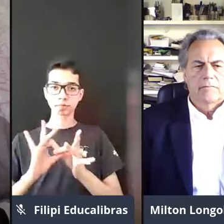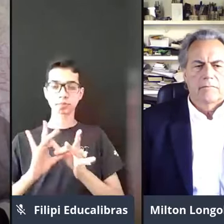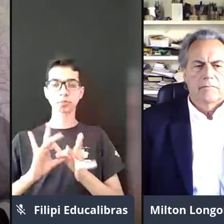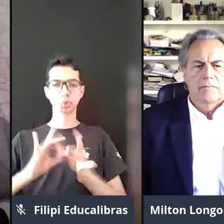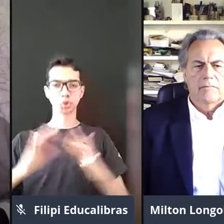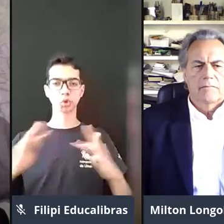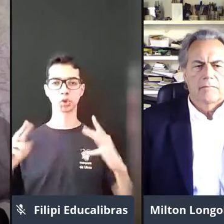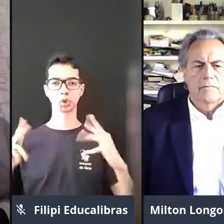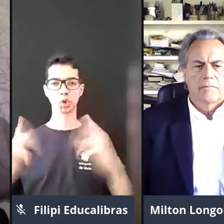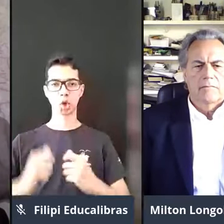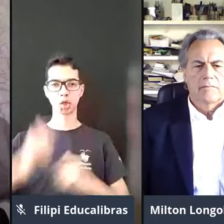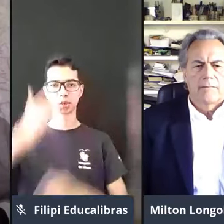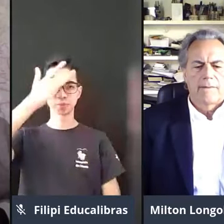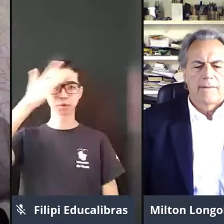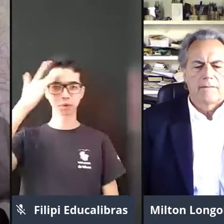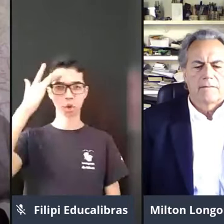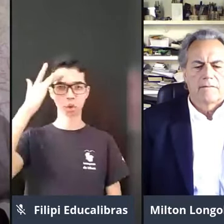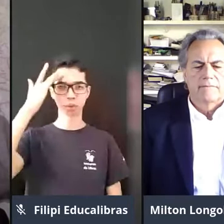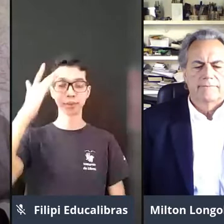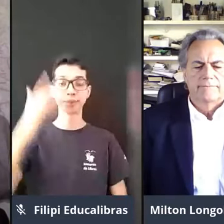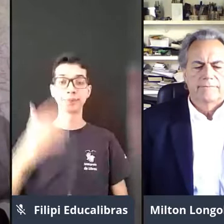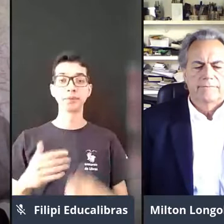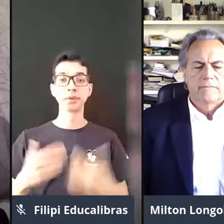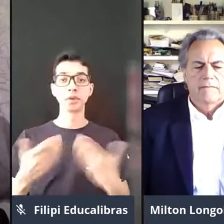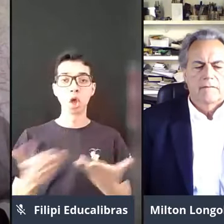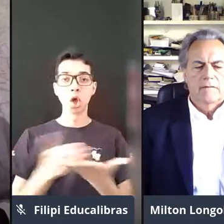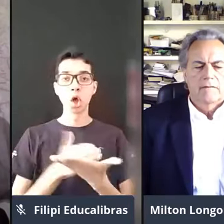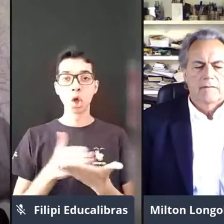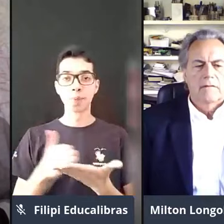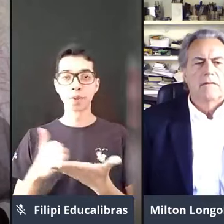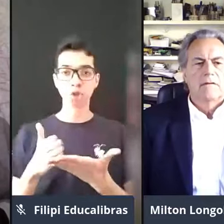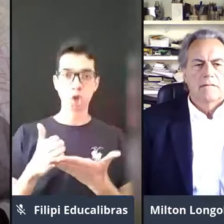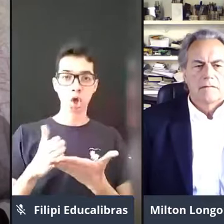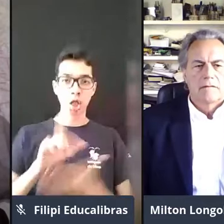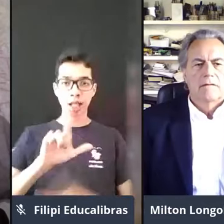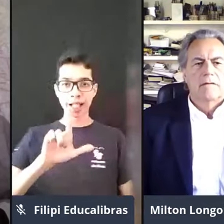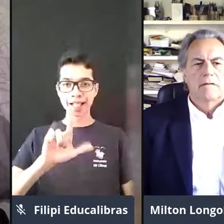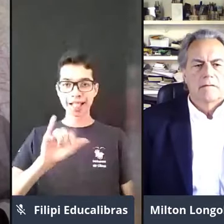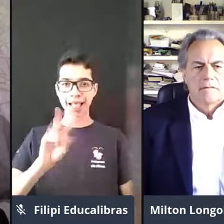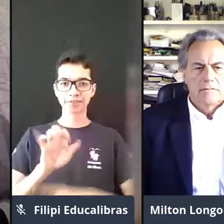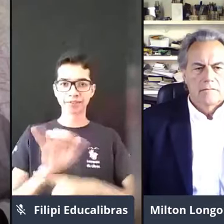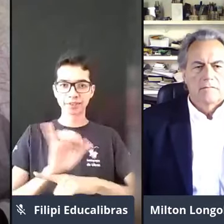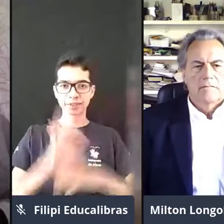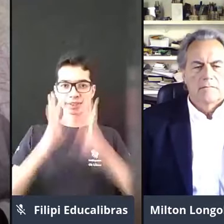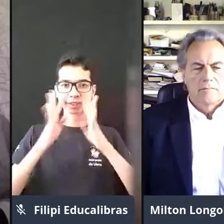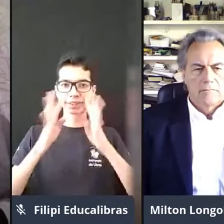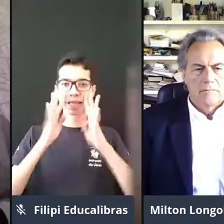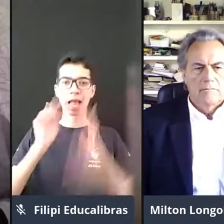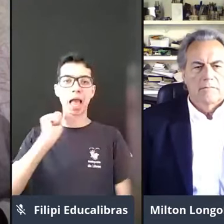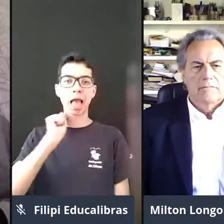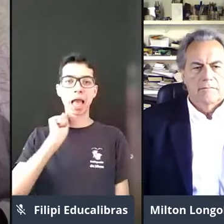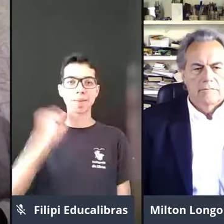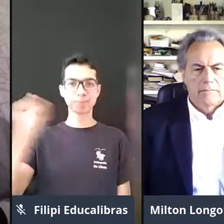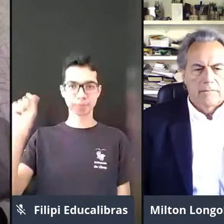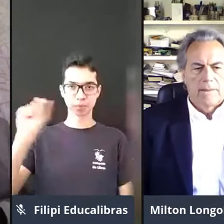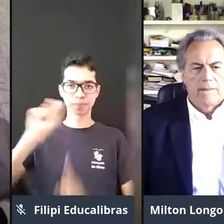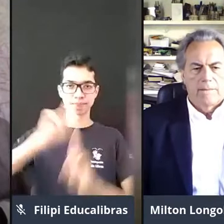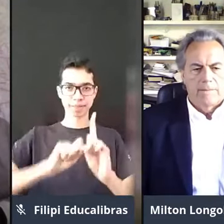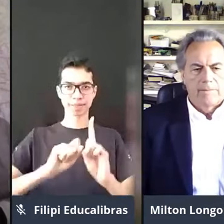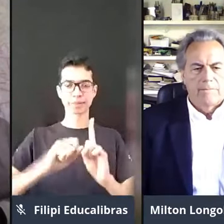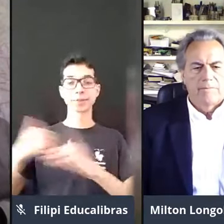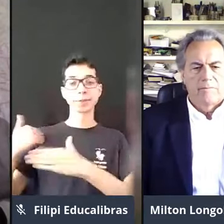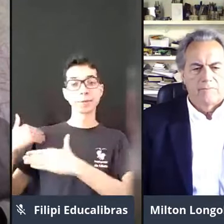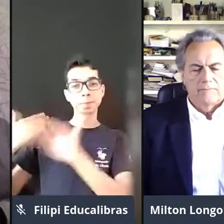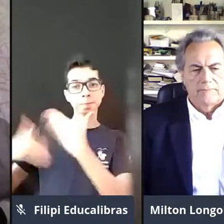gente começou essas lives em abril e vamos, viu, Milton, continuar. Agora eu peguei